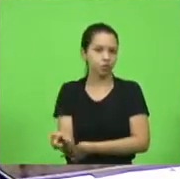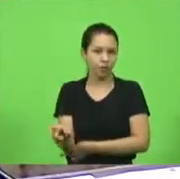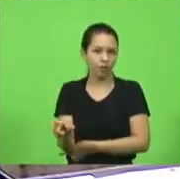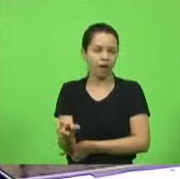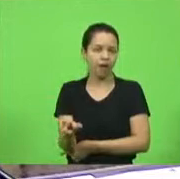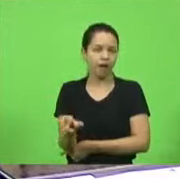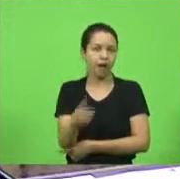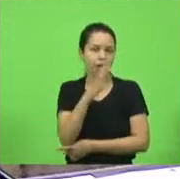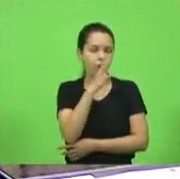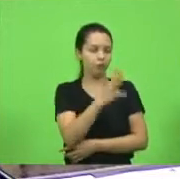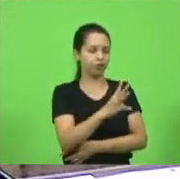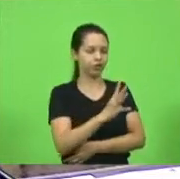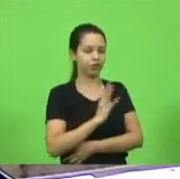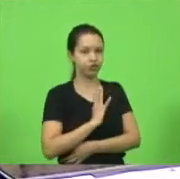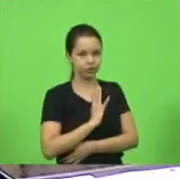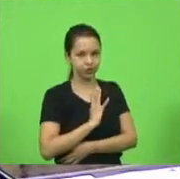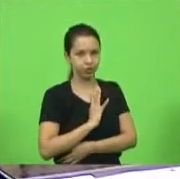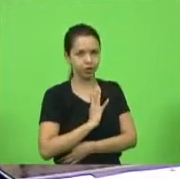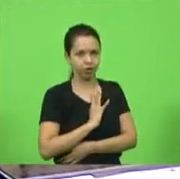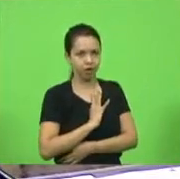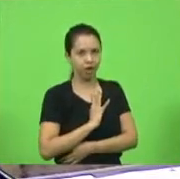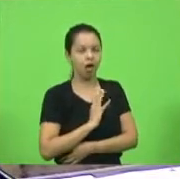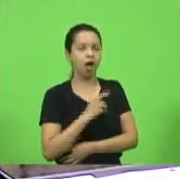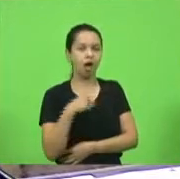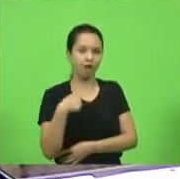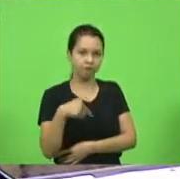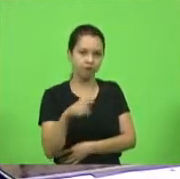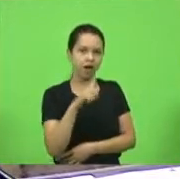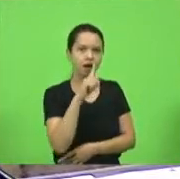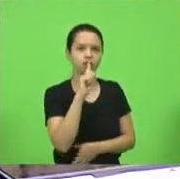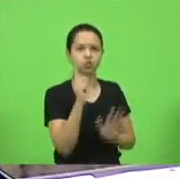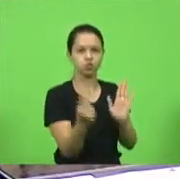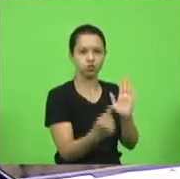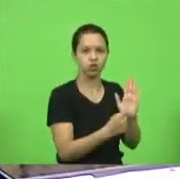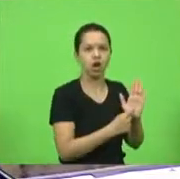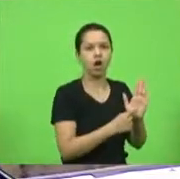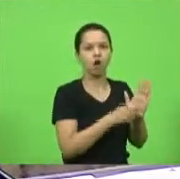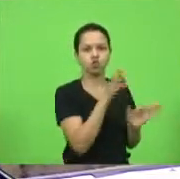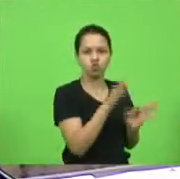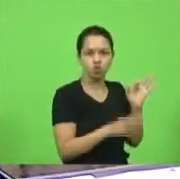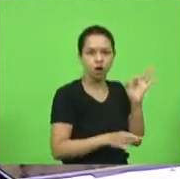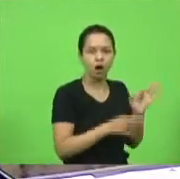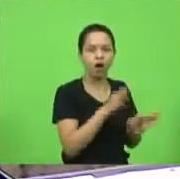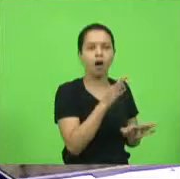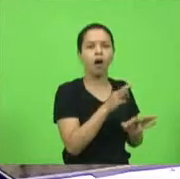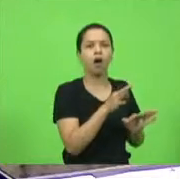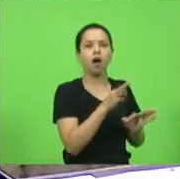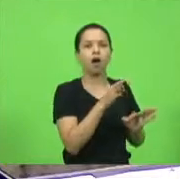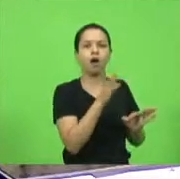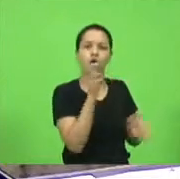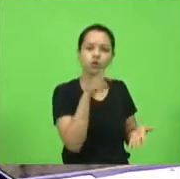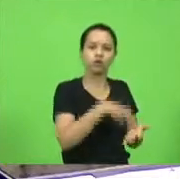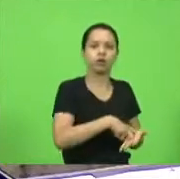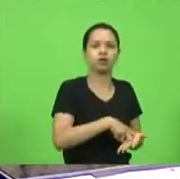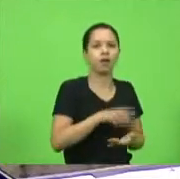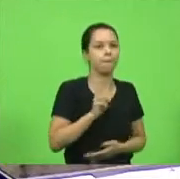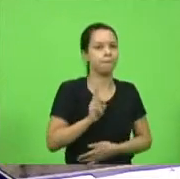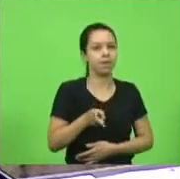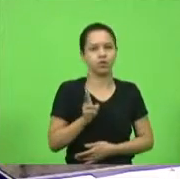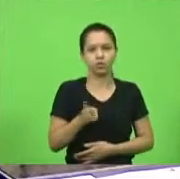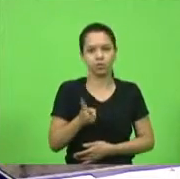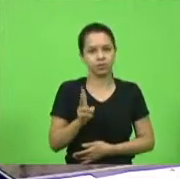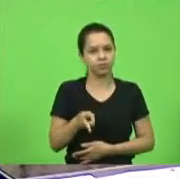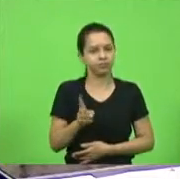ofendidos é que vão te denunciar, que vão te julgar e vão te condenar. E com a anuência